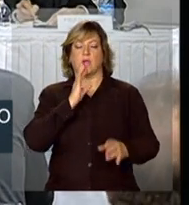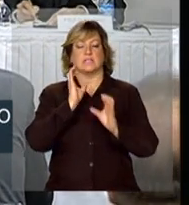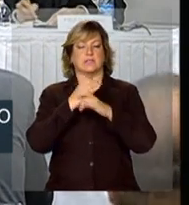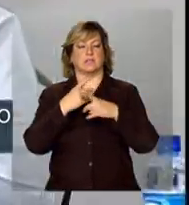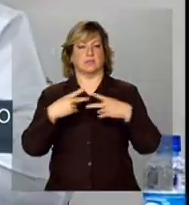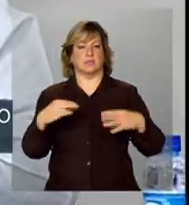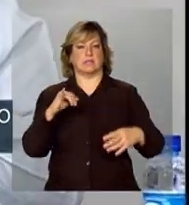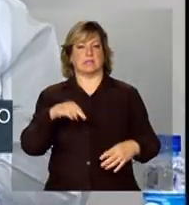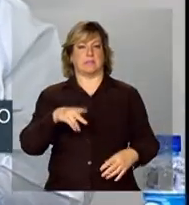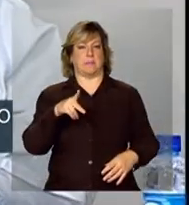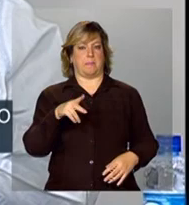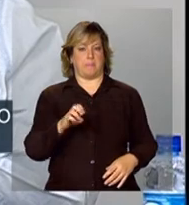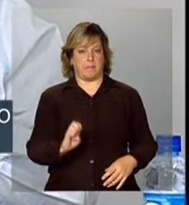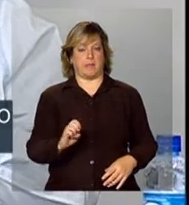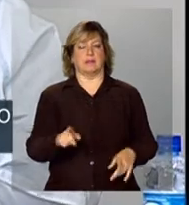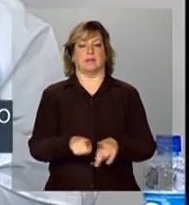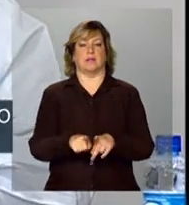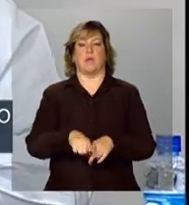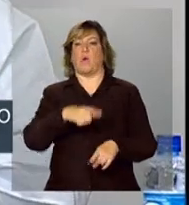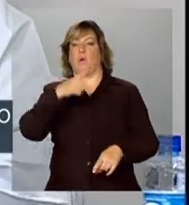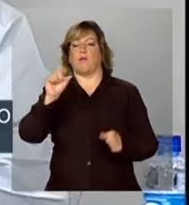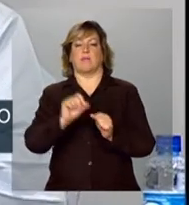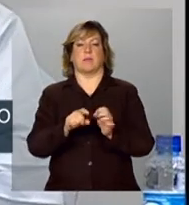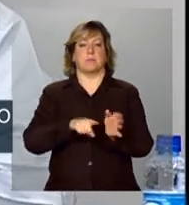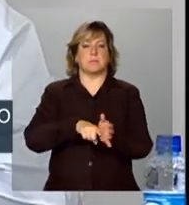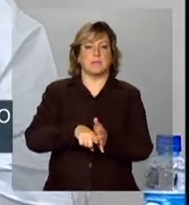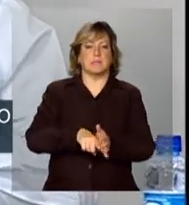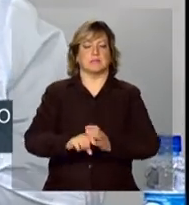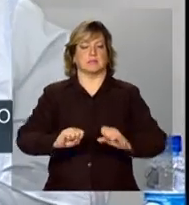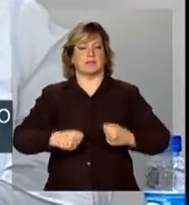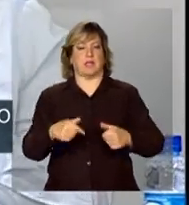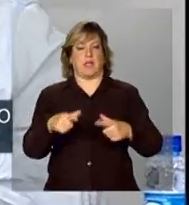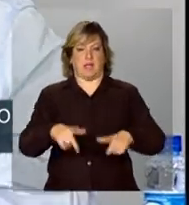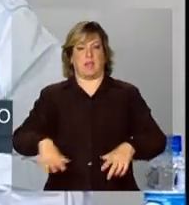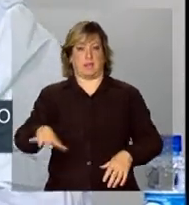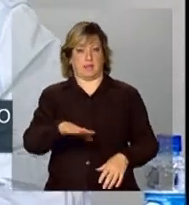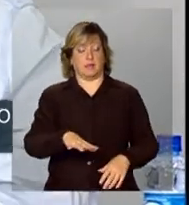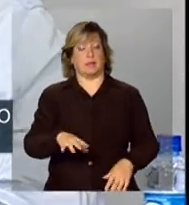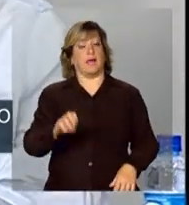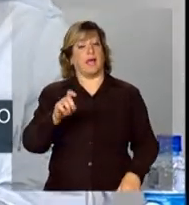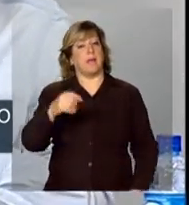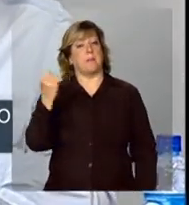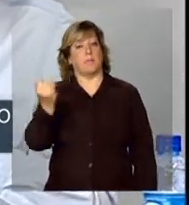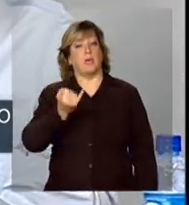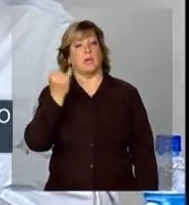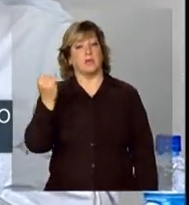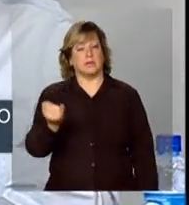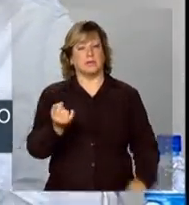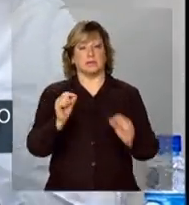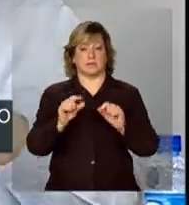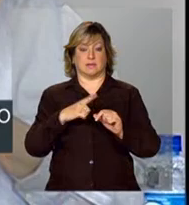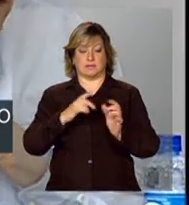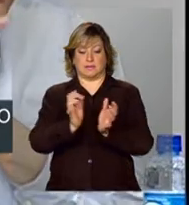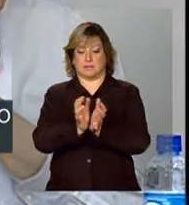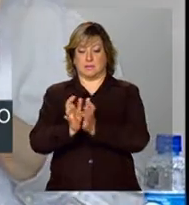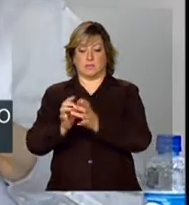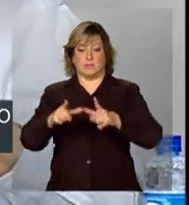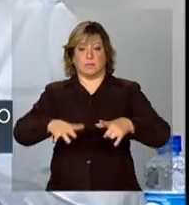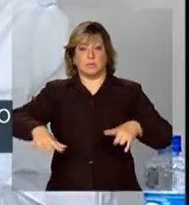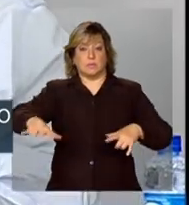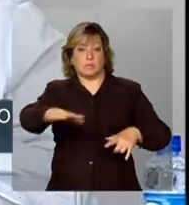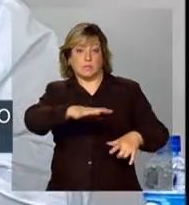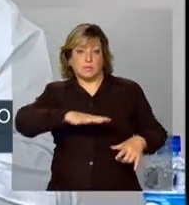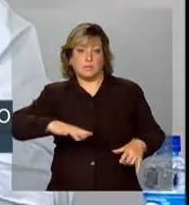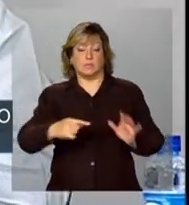científico do INPE e dos outros que fazem pesquisa e que se dedicam a essa área. É importante separar as áreas embarcadas, é importante chamar